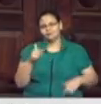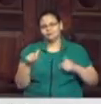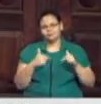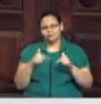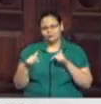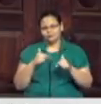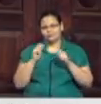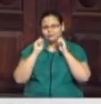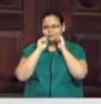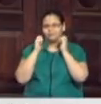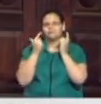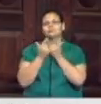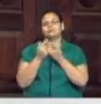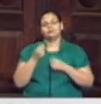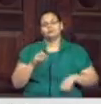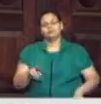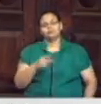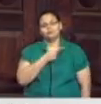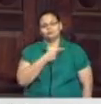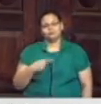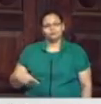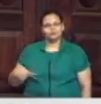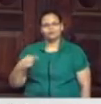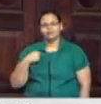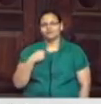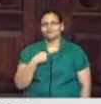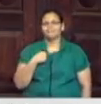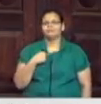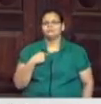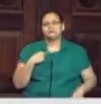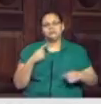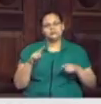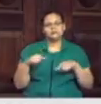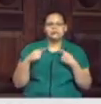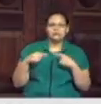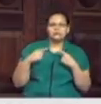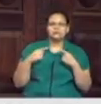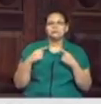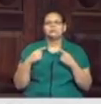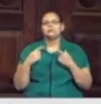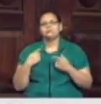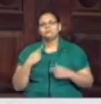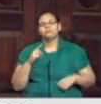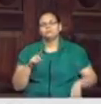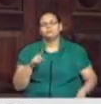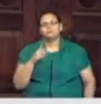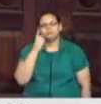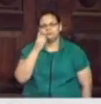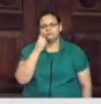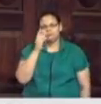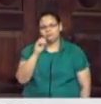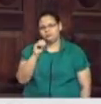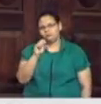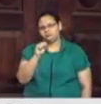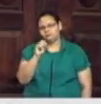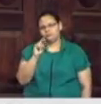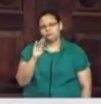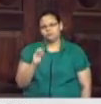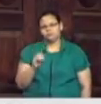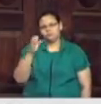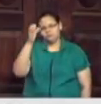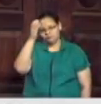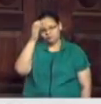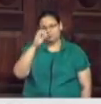casa. Senhor presidente, a gente fica muito provocado e muito tentado, deputados Osório, tio Carlos,